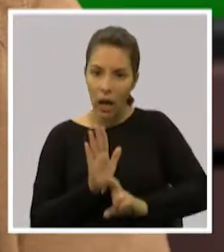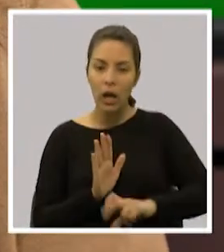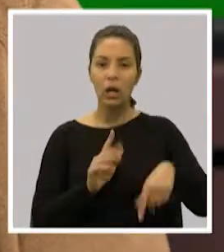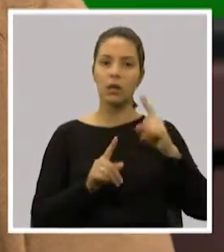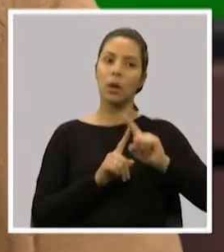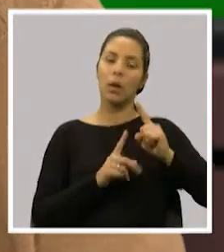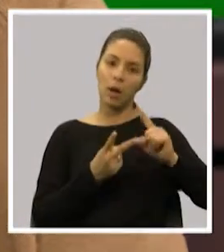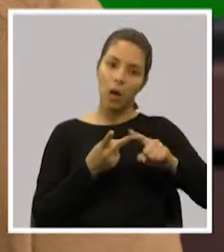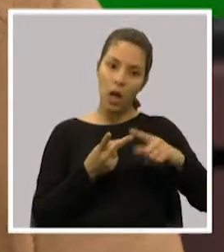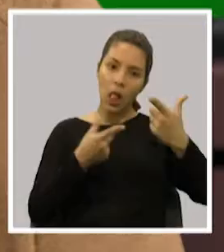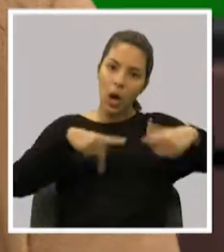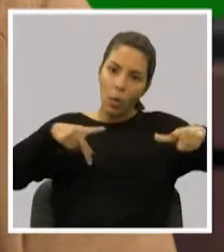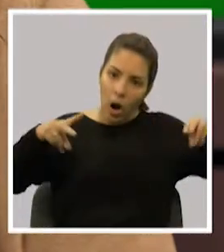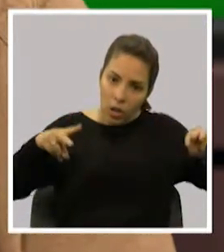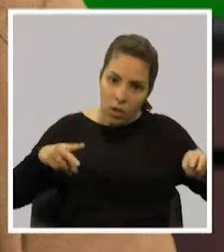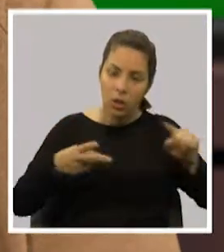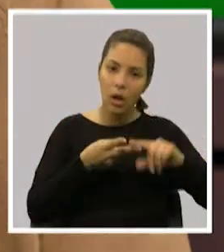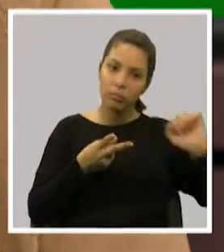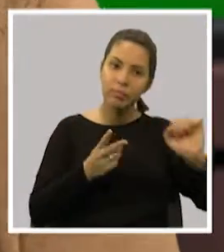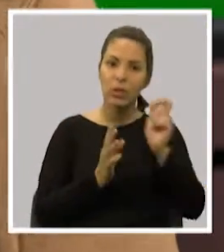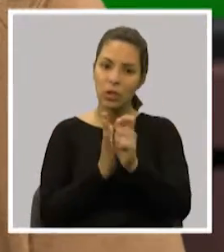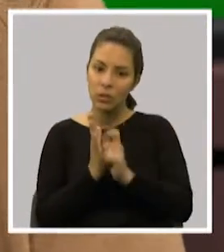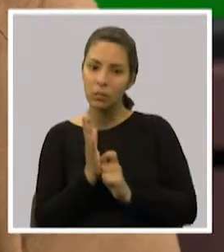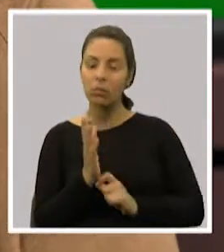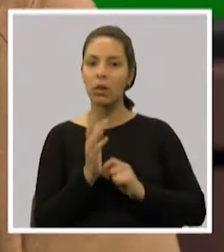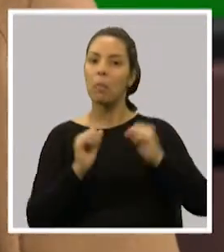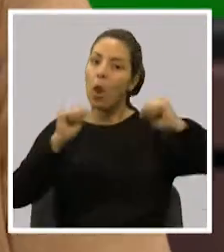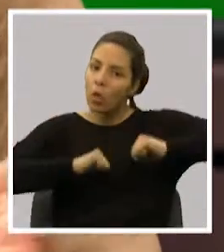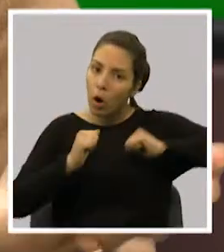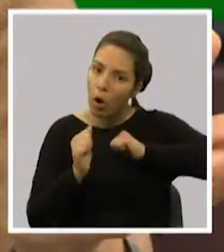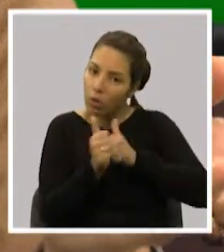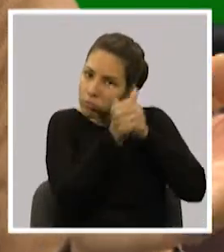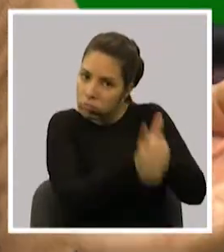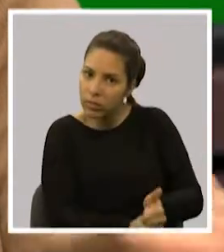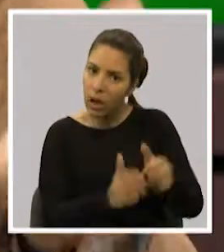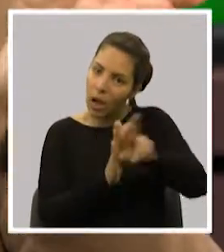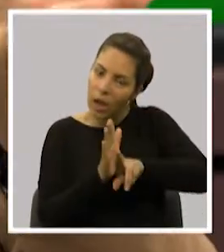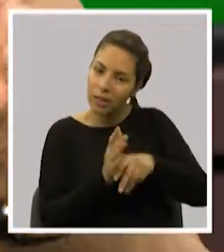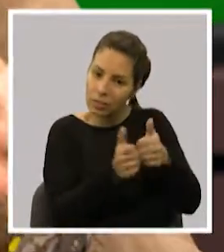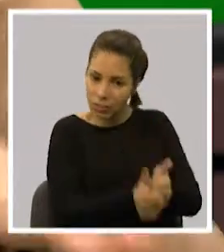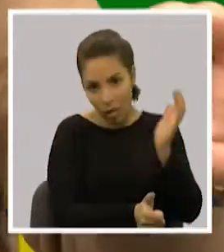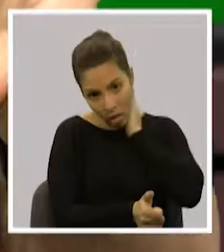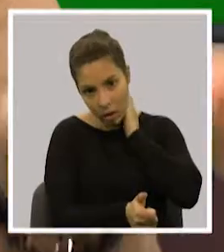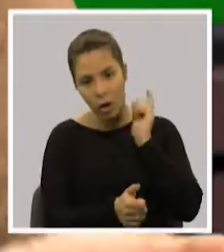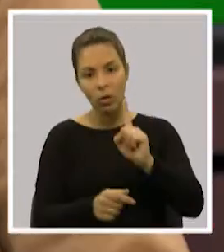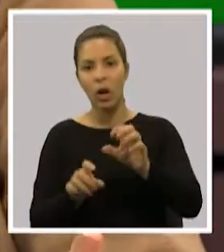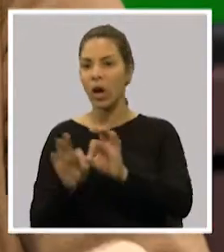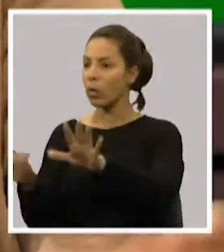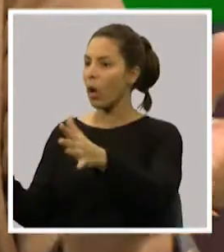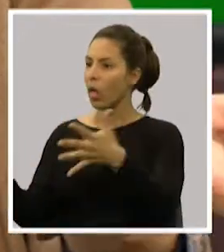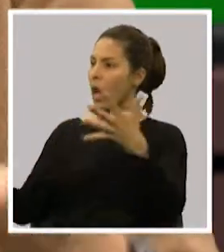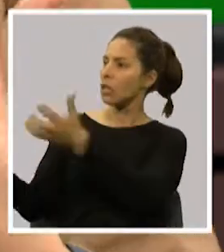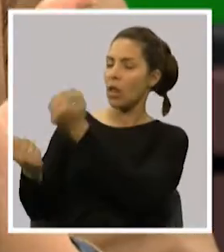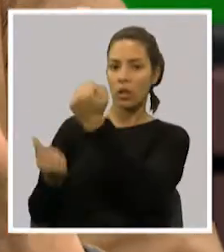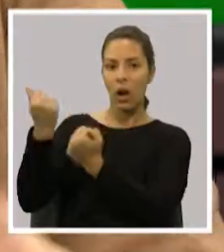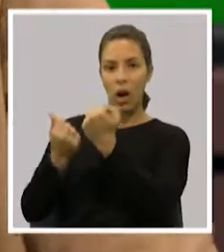tipo de linguagem, implica um certo tipo de protocolo. Portanto, não é assim uma coisa superficial como quem vai fazer uma reportagem de um acidente